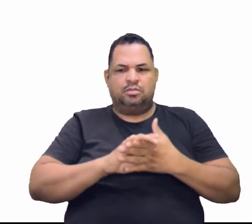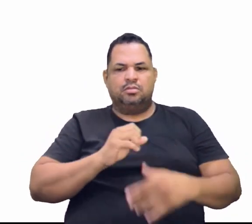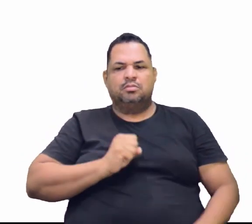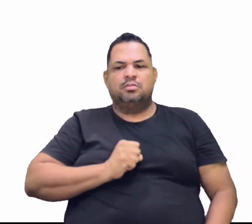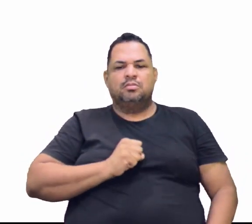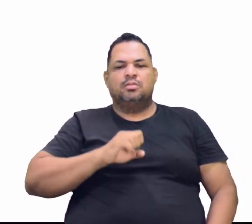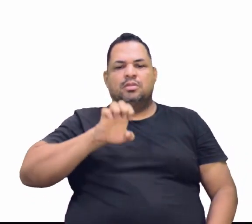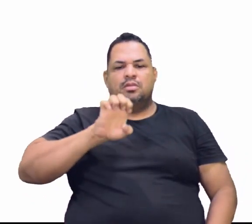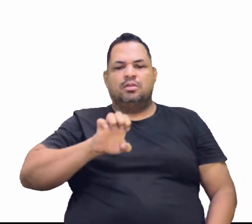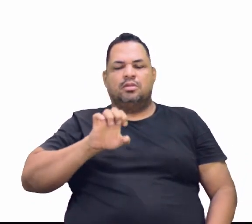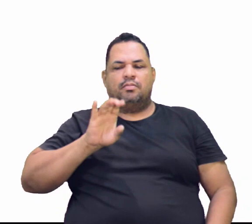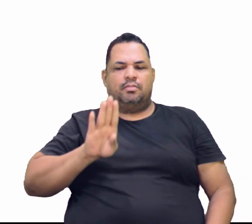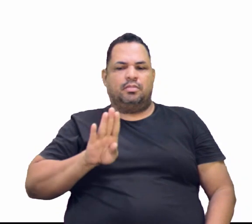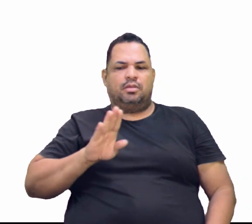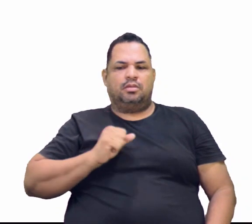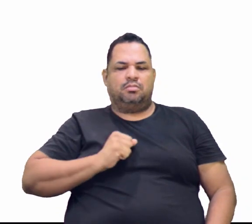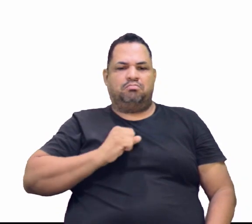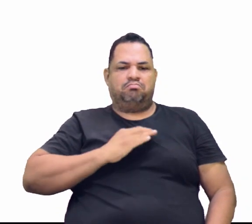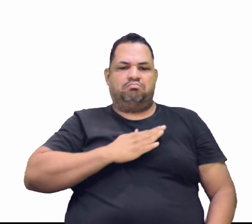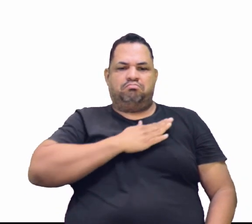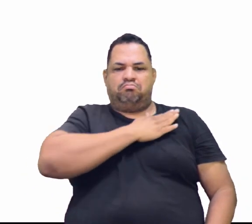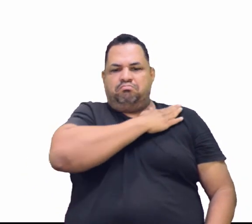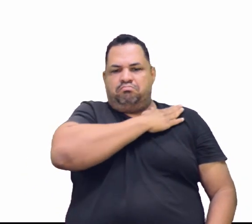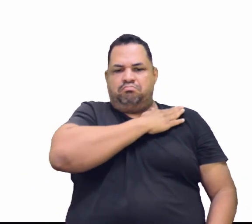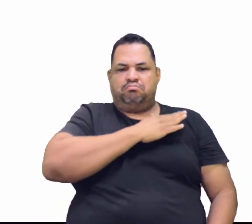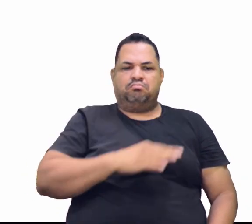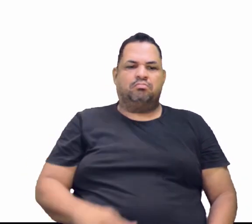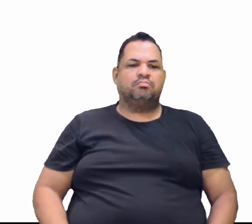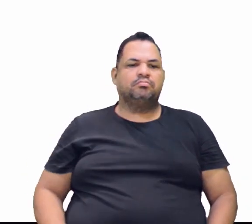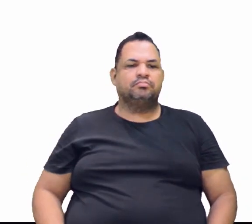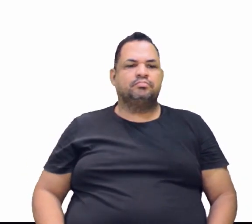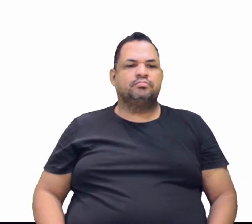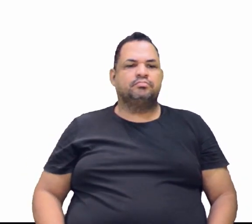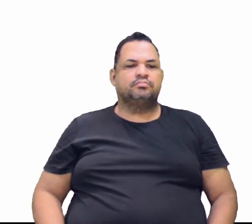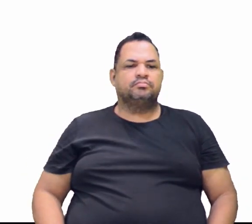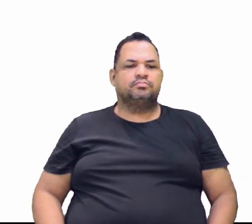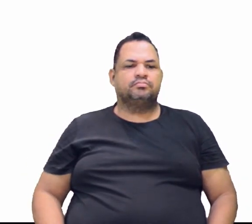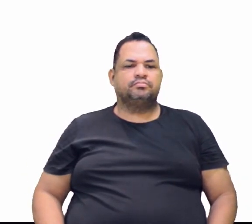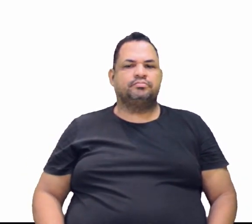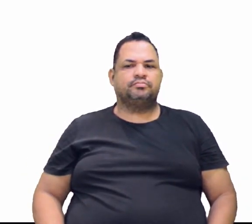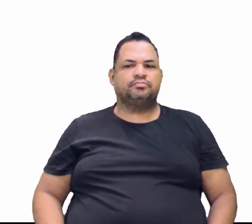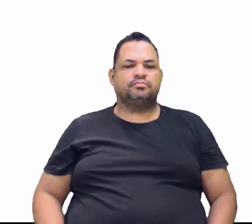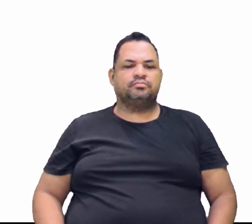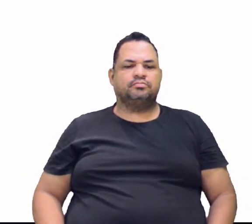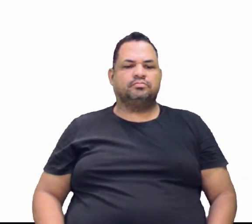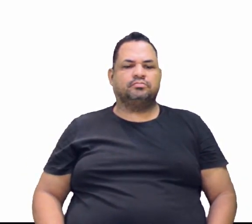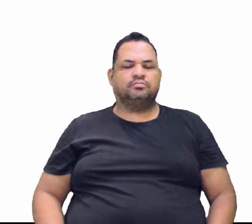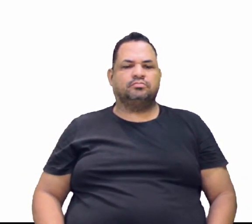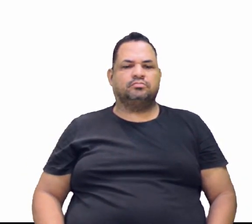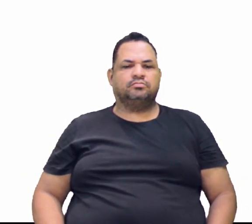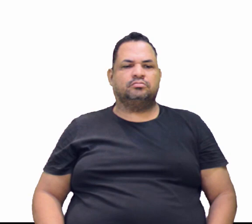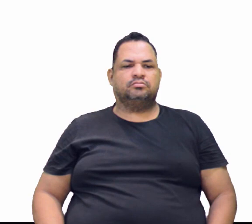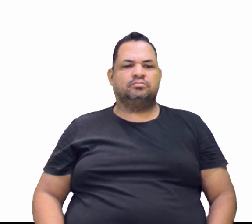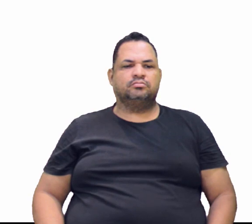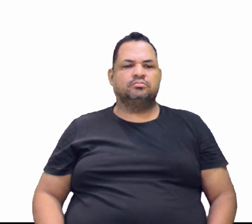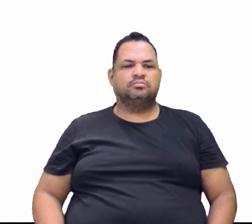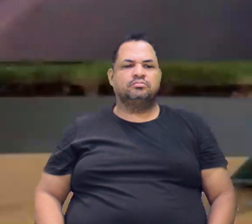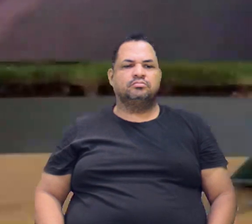Que, professor? 51 anos? Sim. Vem para mim. Vem para mim.